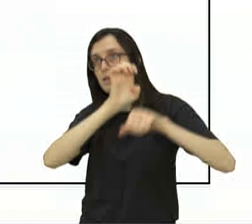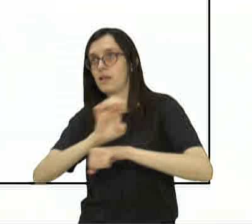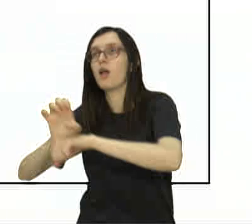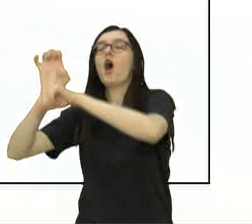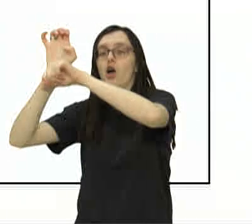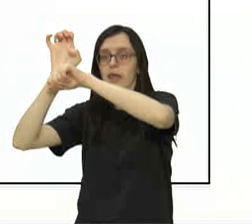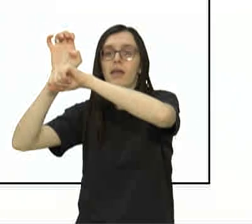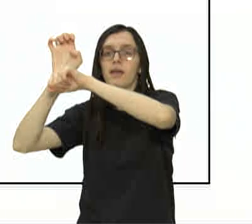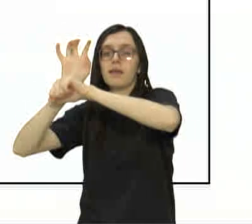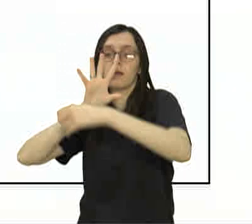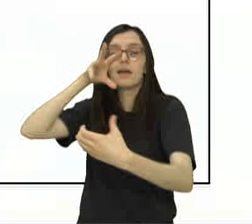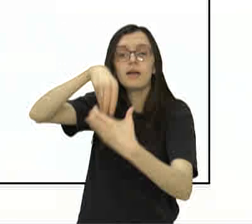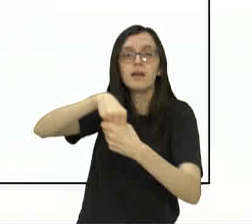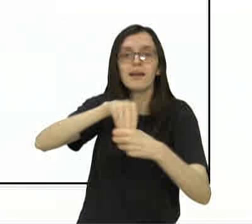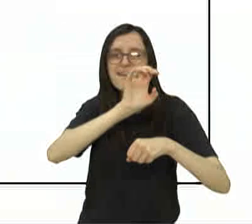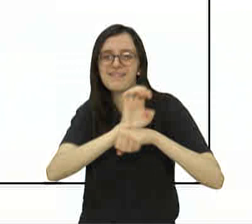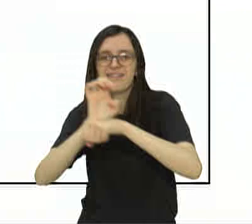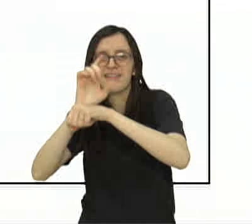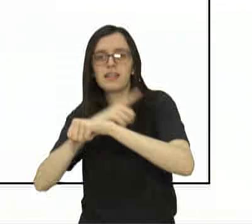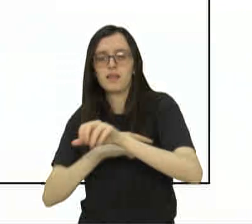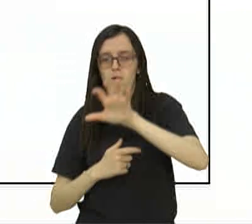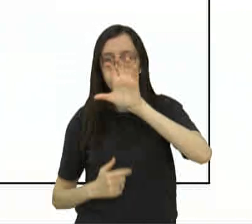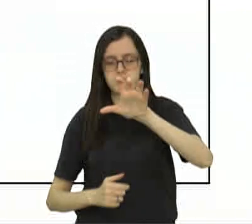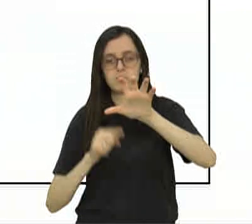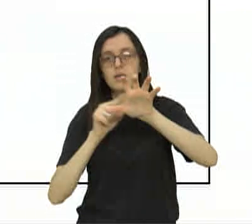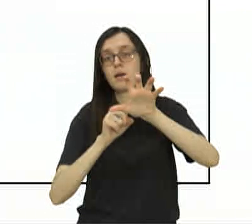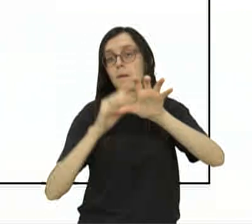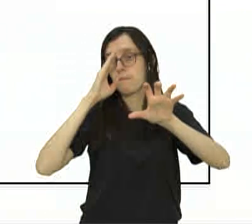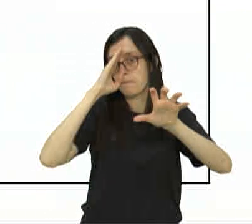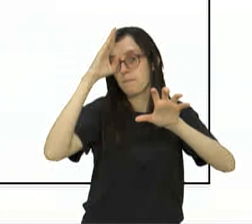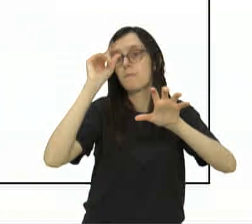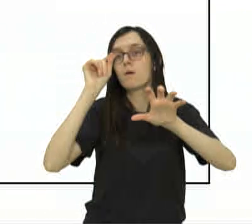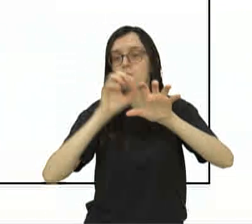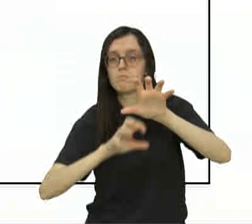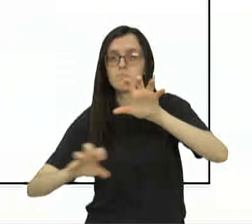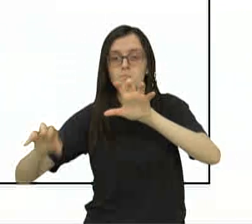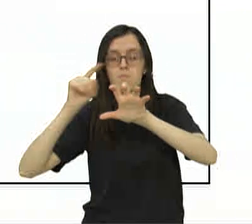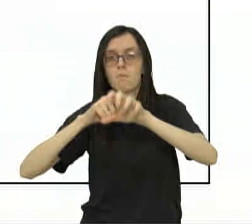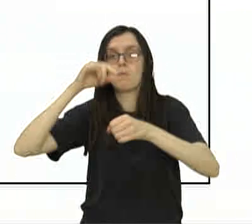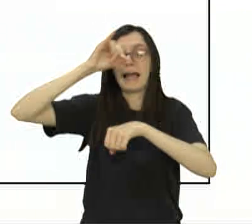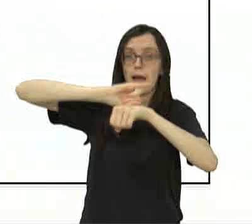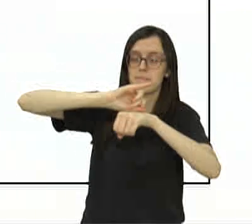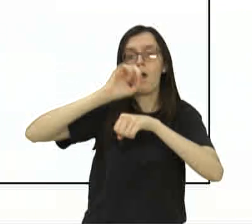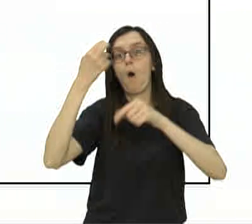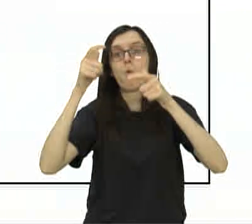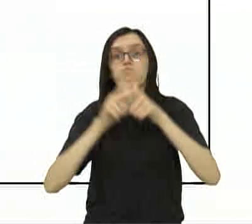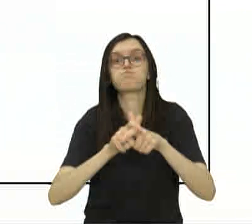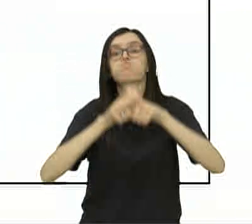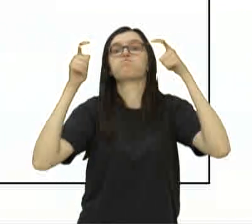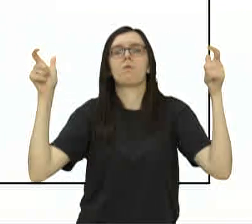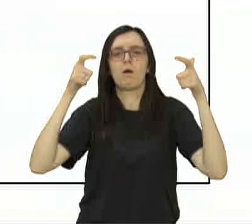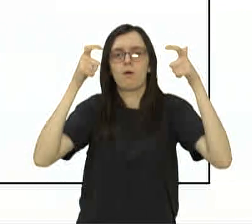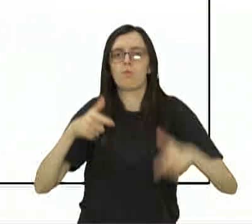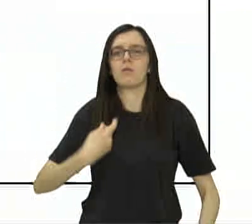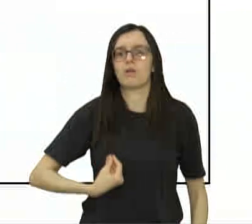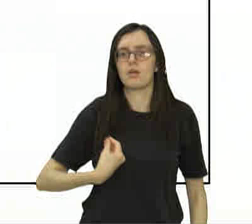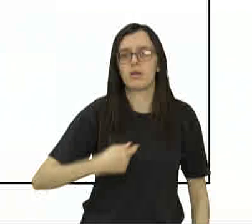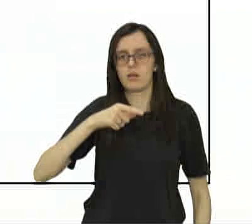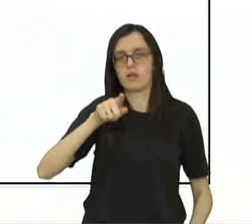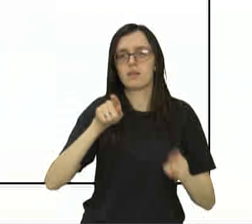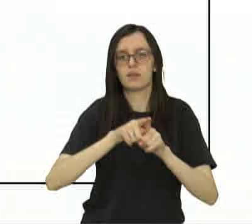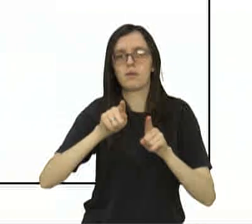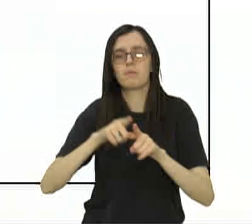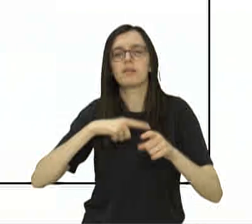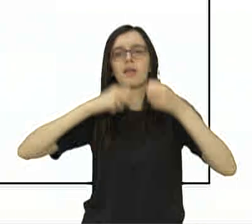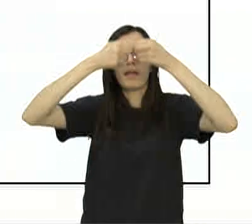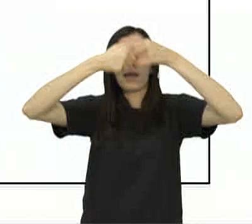regiões geográficas imediatas, preferencialmente com a inclusão de metrópoles ou capitais regionais do estudo de redes e